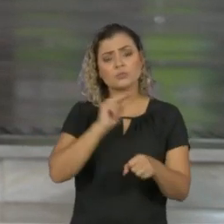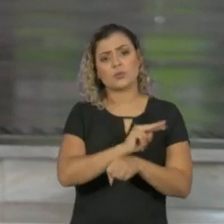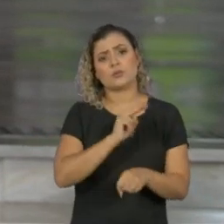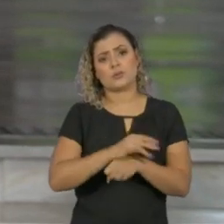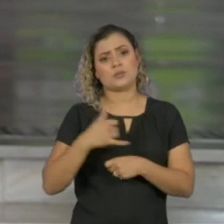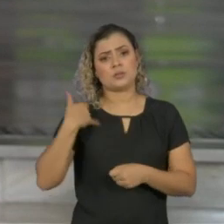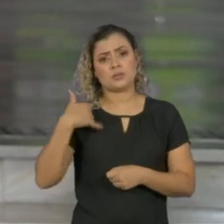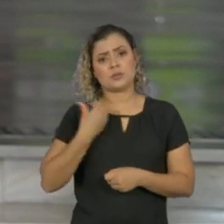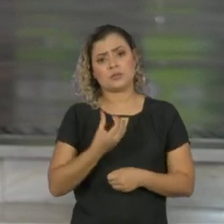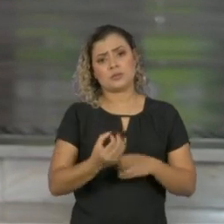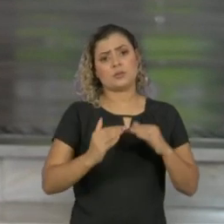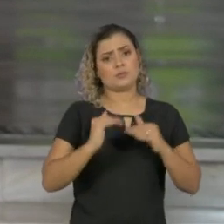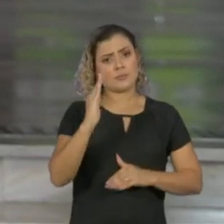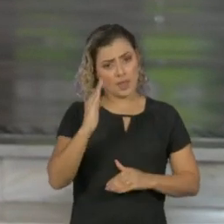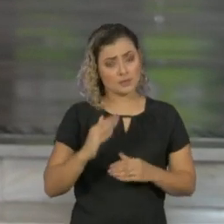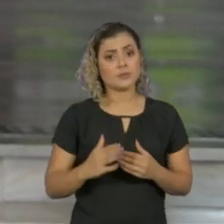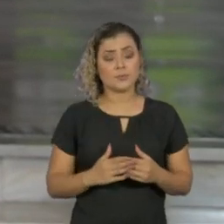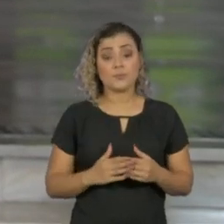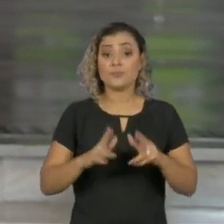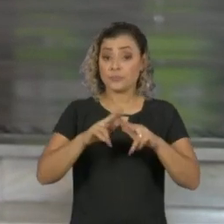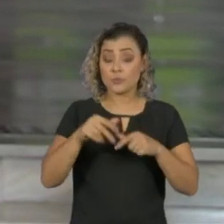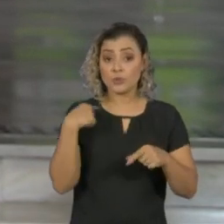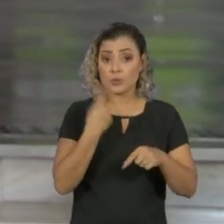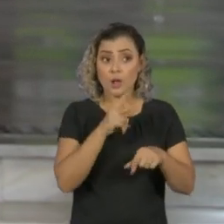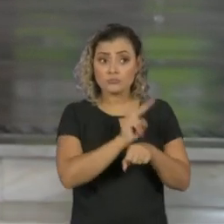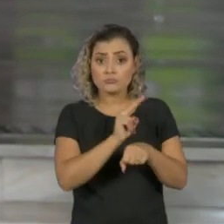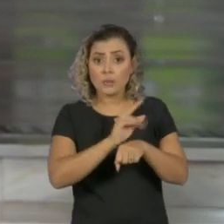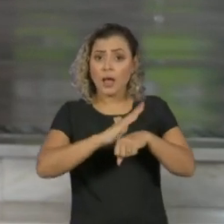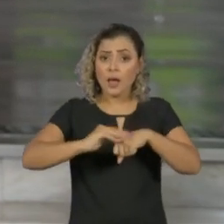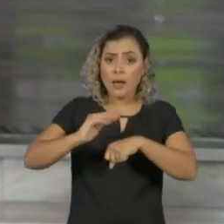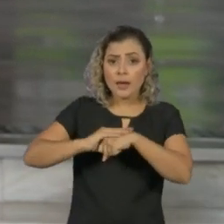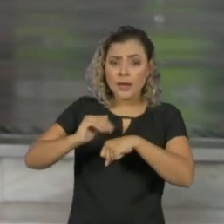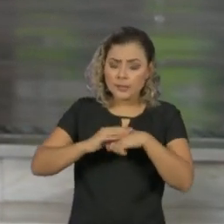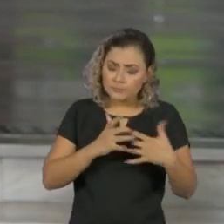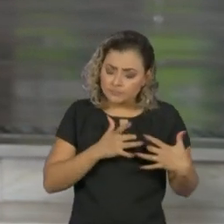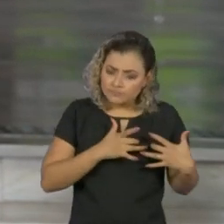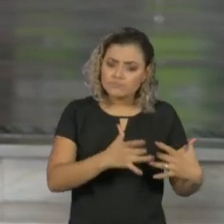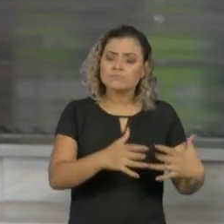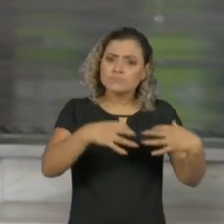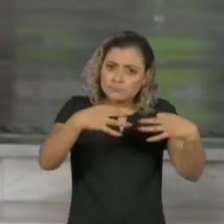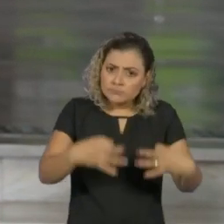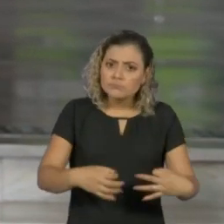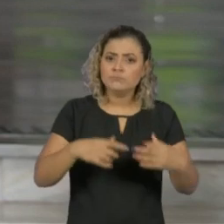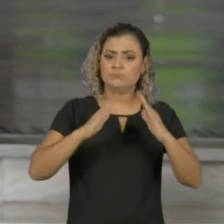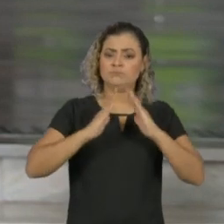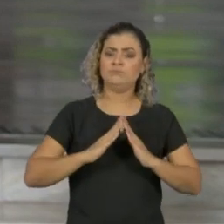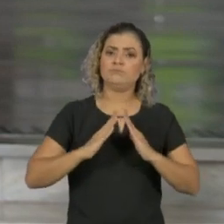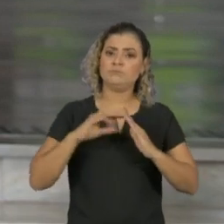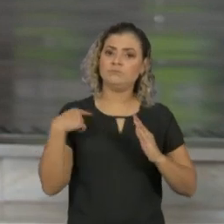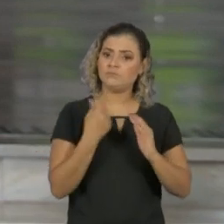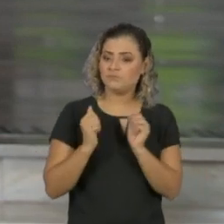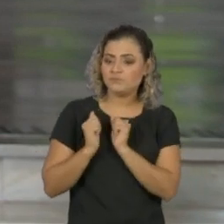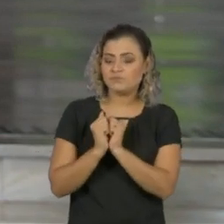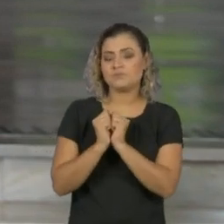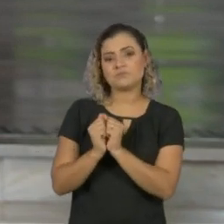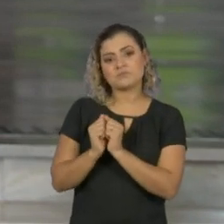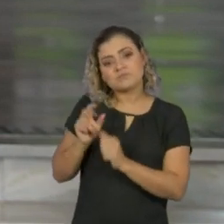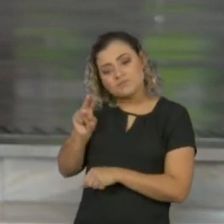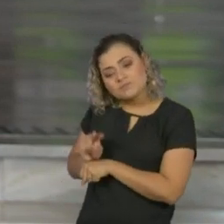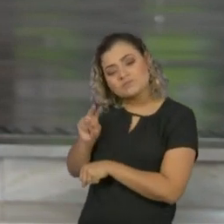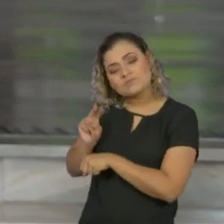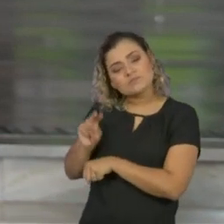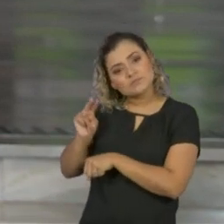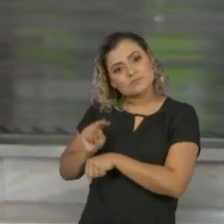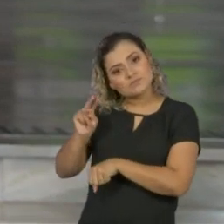de 60 anos. A prova de carinho, a prova de afeto é tê-los em casa, ao seu lado, com os devidos